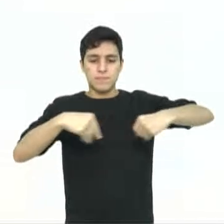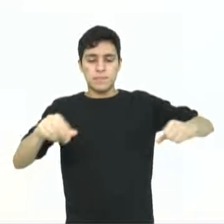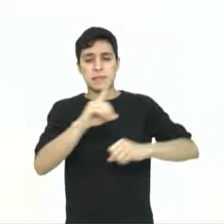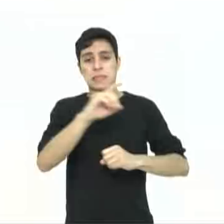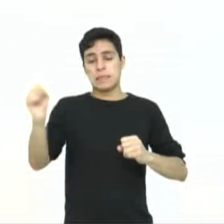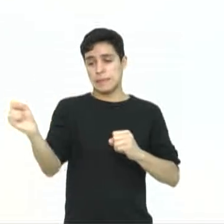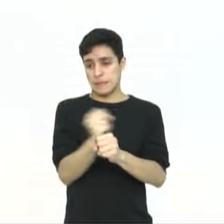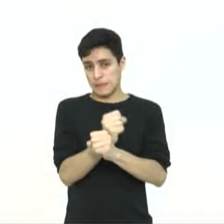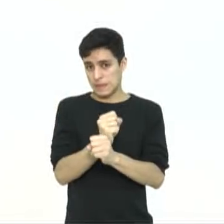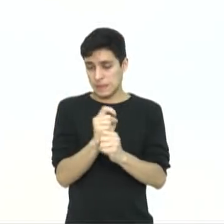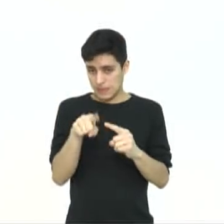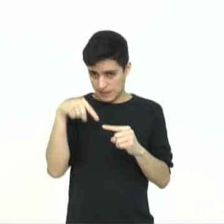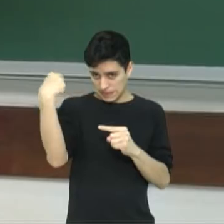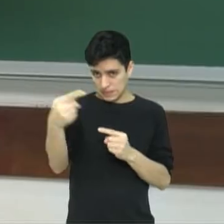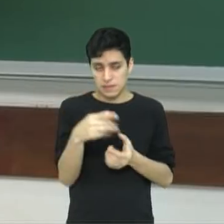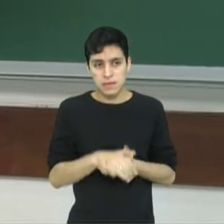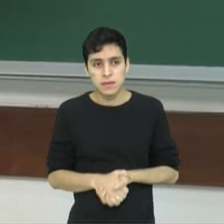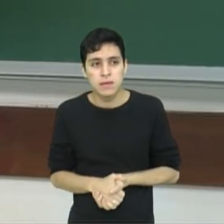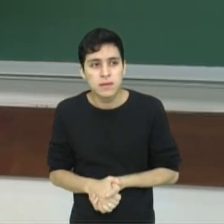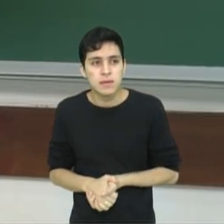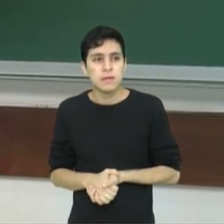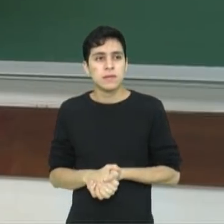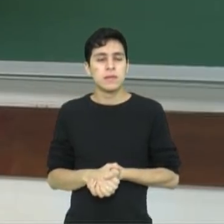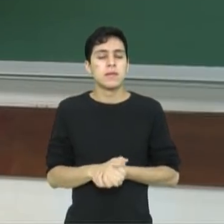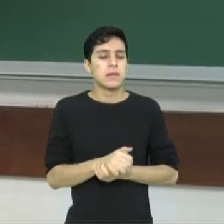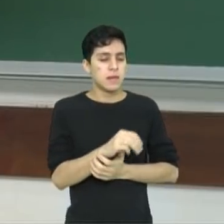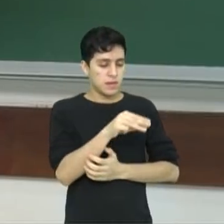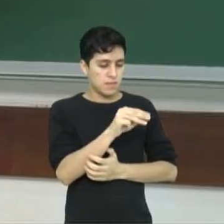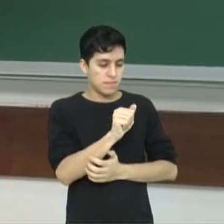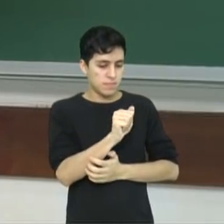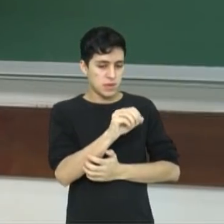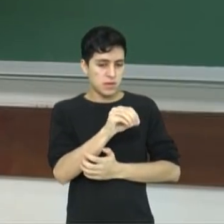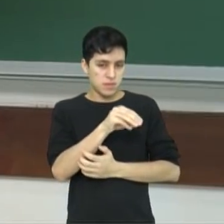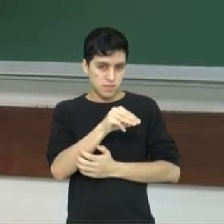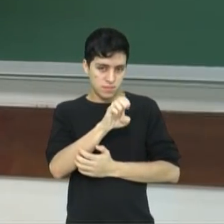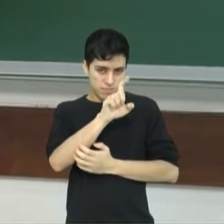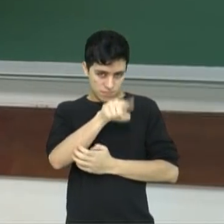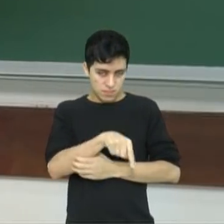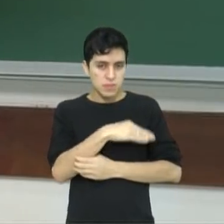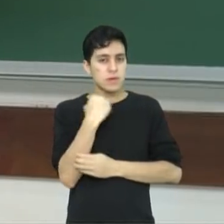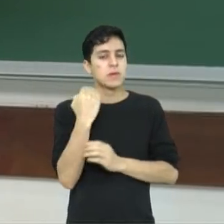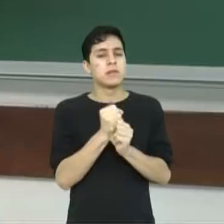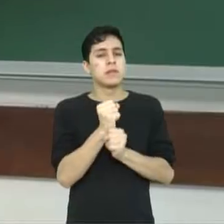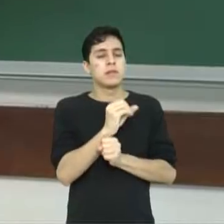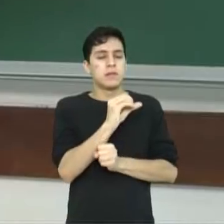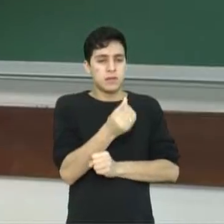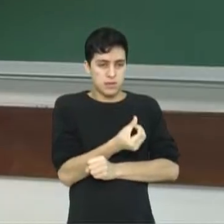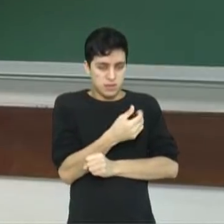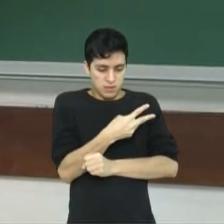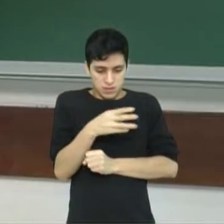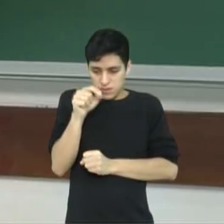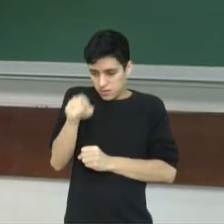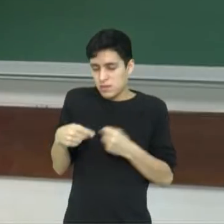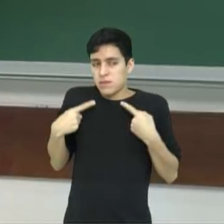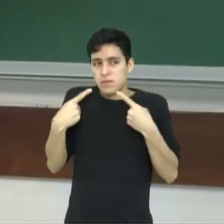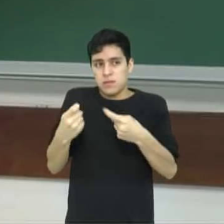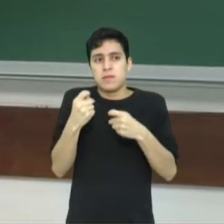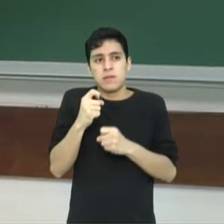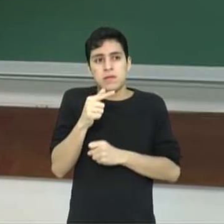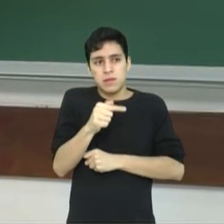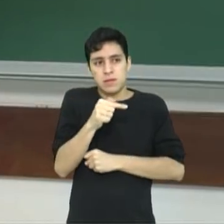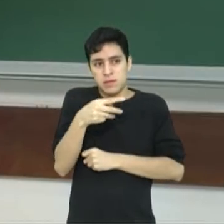região. Os califas já vão para a região do Egito, olha, Líbia. Depois, um outro grupo